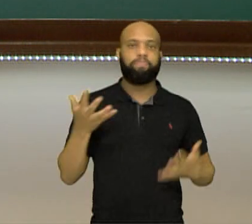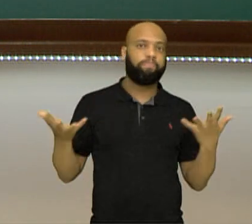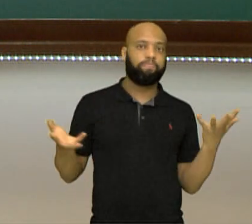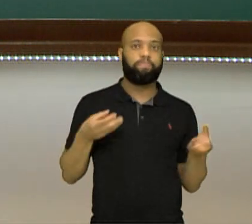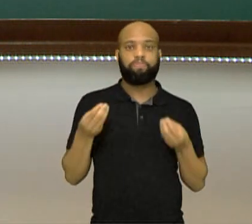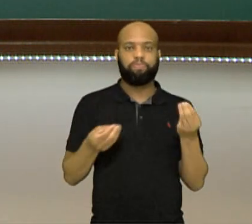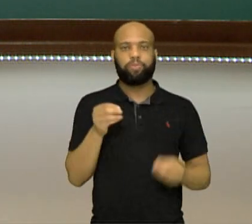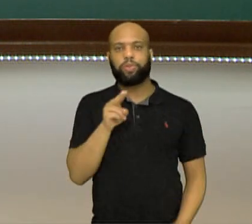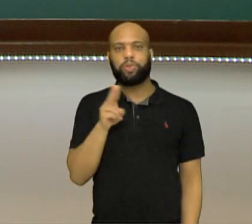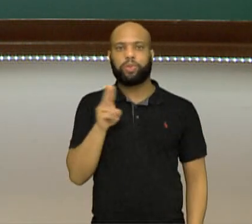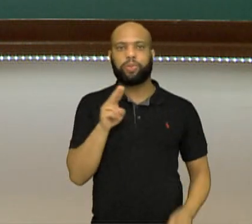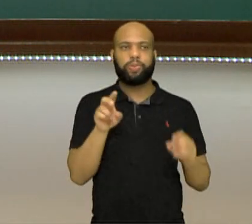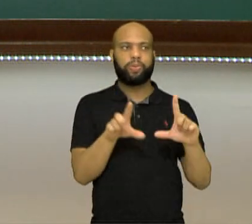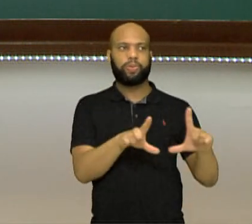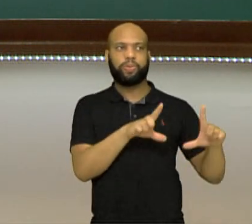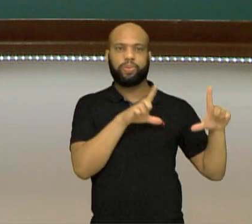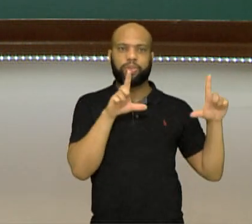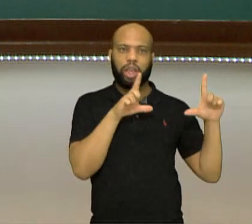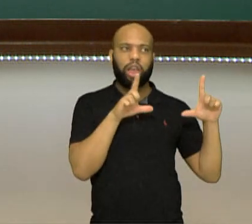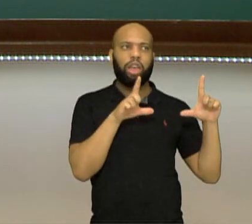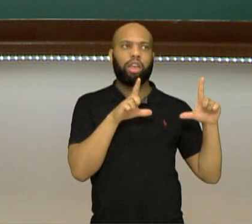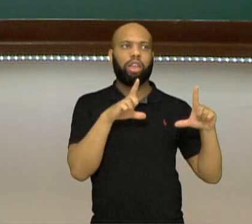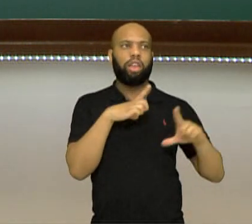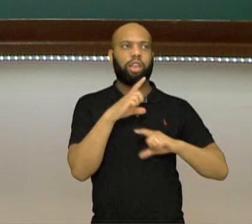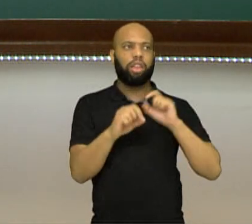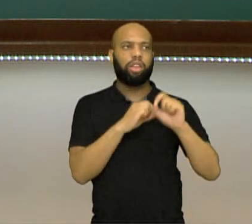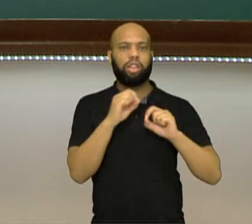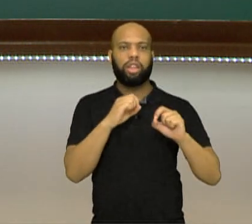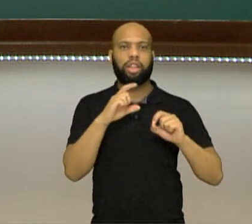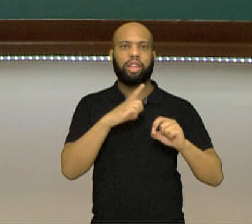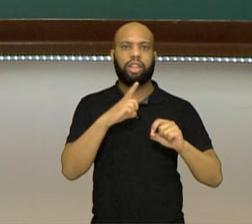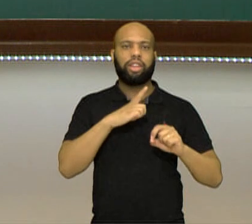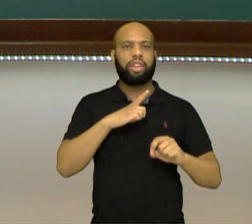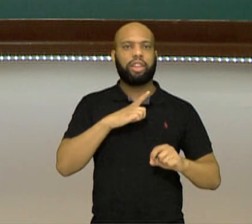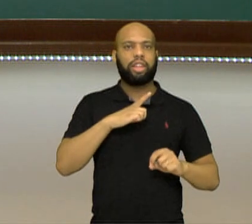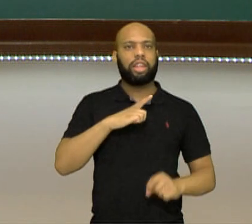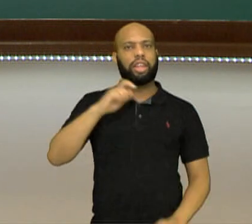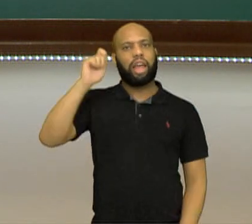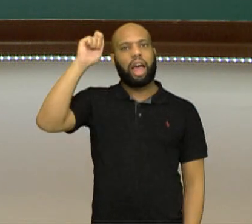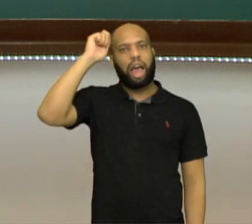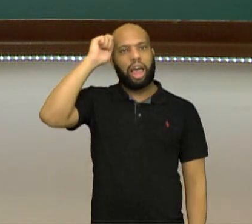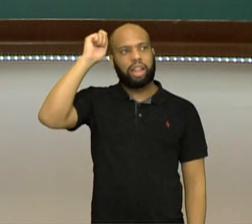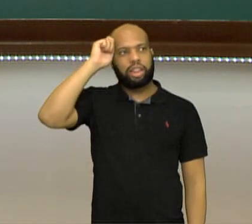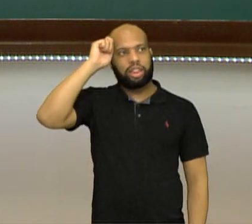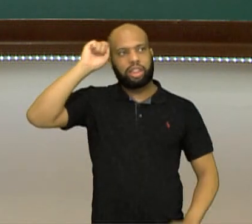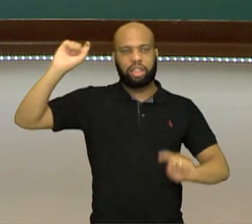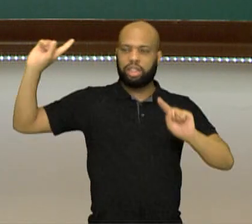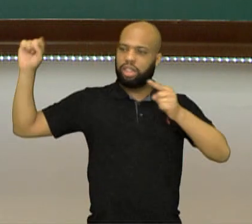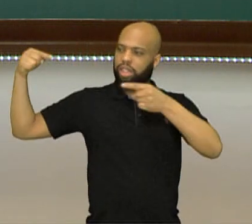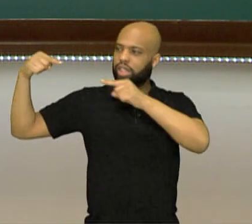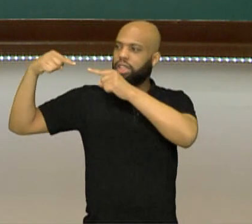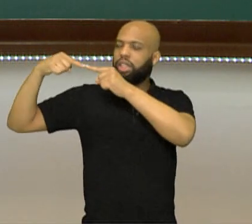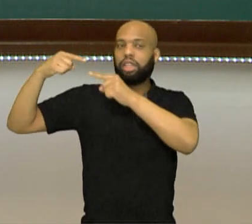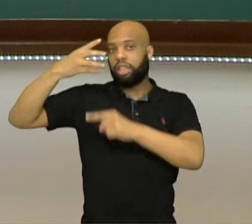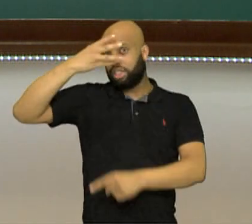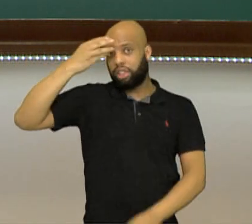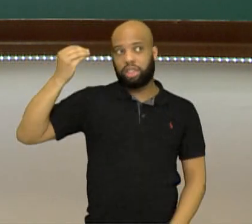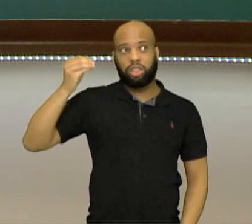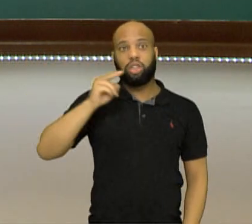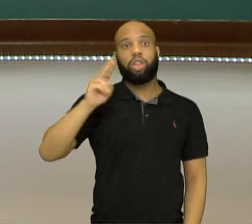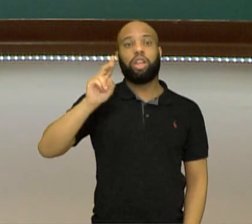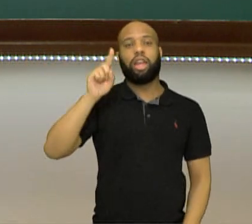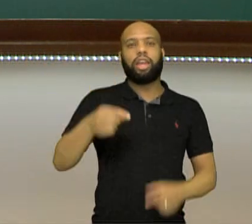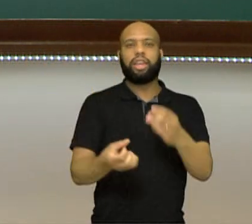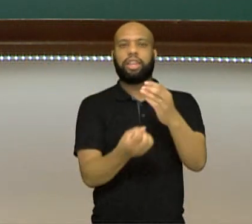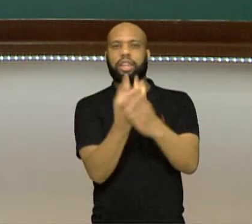como é que é o nome daquele quadro, gente, do Michelangelo, que você tem o Adão nu lá, numa capela no Vaticano. Agora eu me esqueci o nome, a